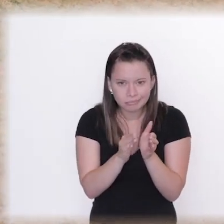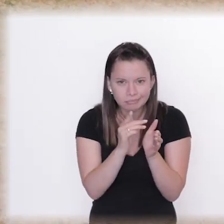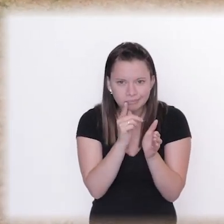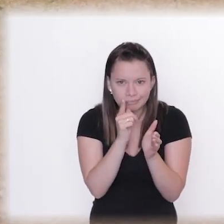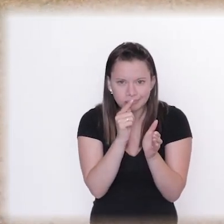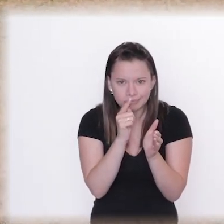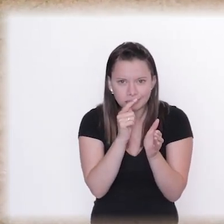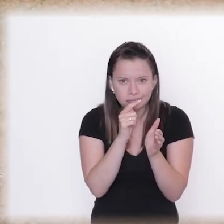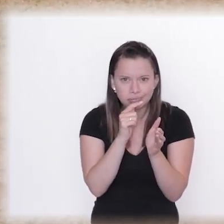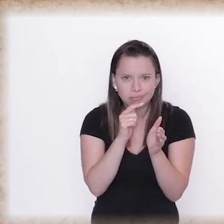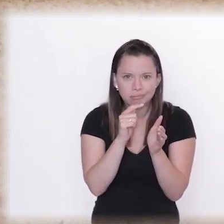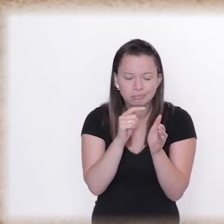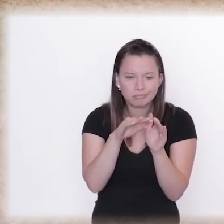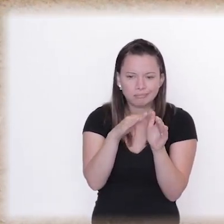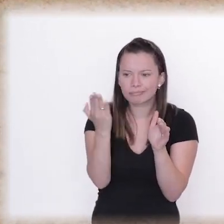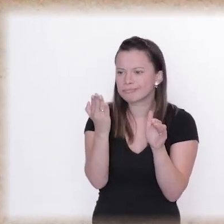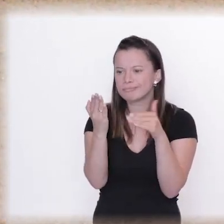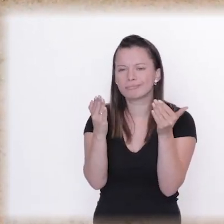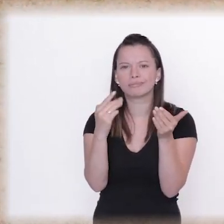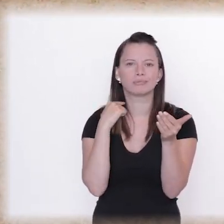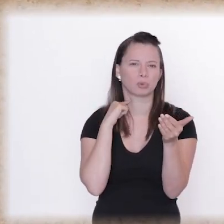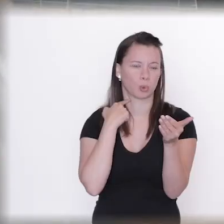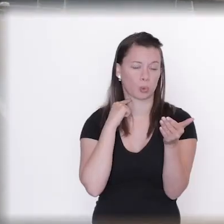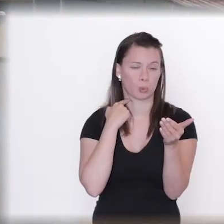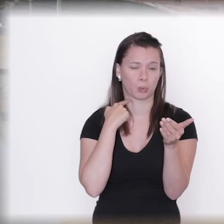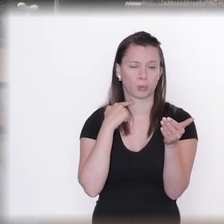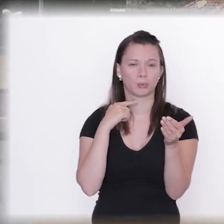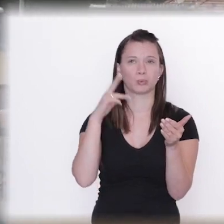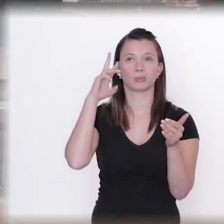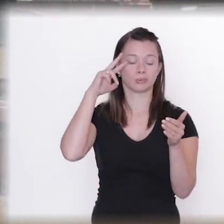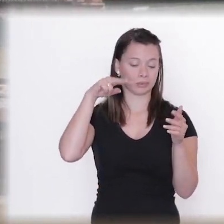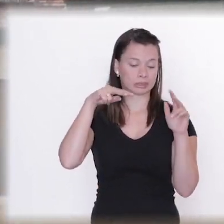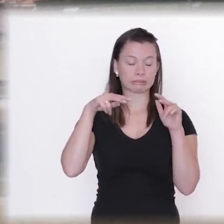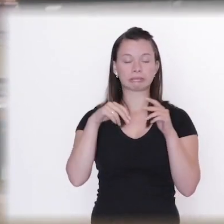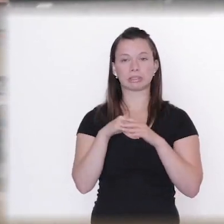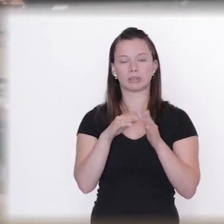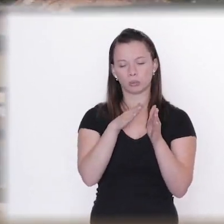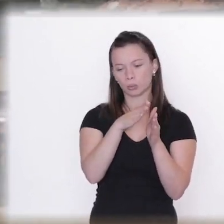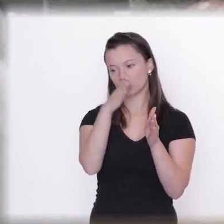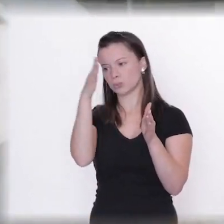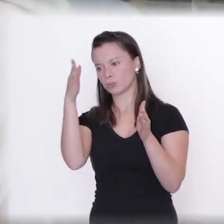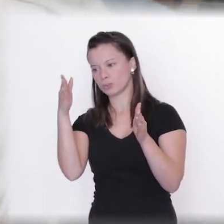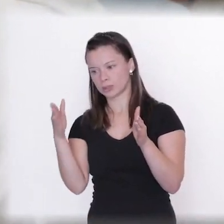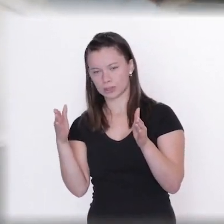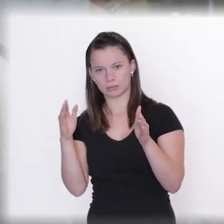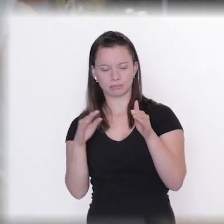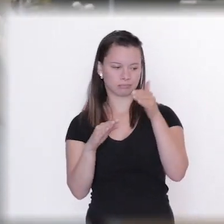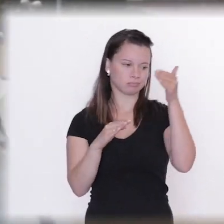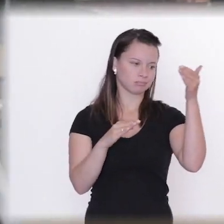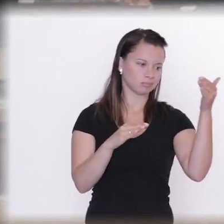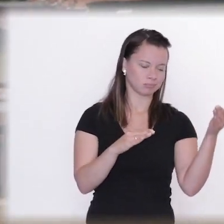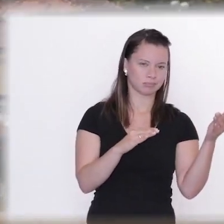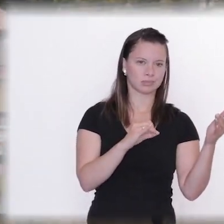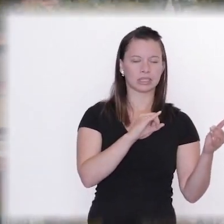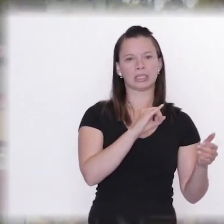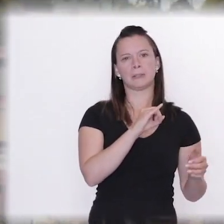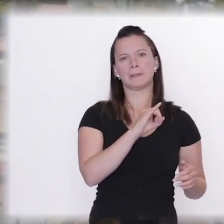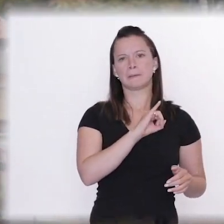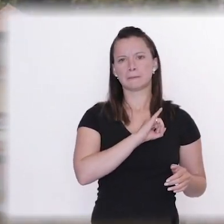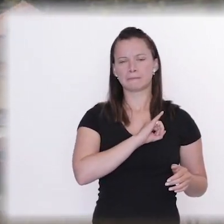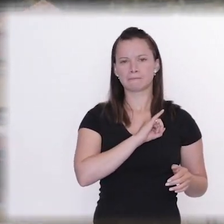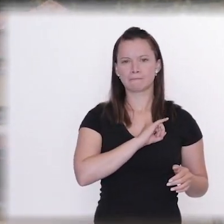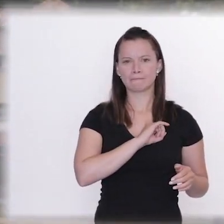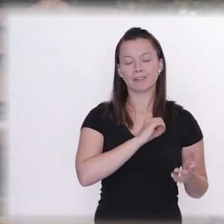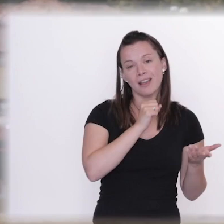sintoma, né, desses processos de urbanização. Para cá você vai ter a Itaquera mais antiga, que está mais perto do centro, que por sua vez ela